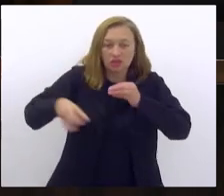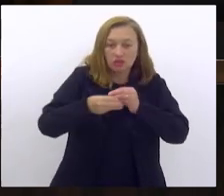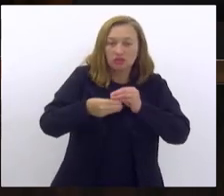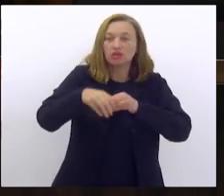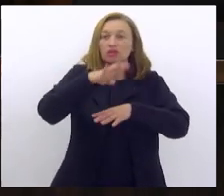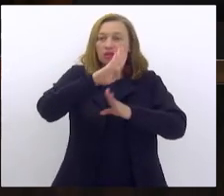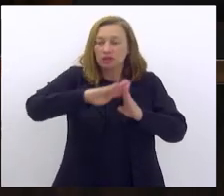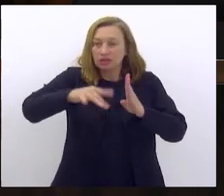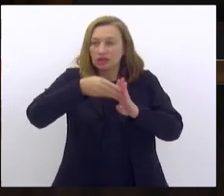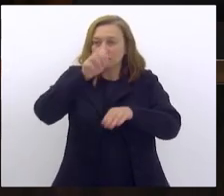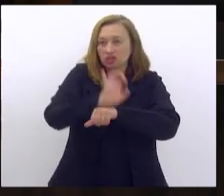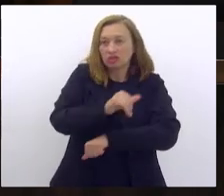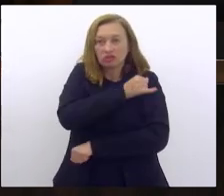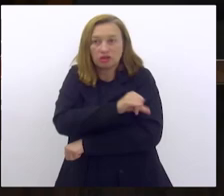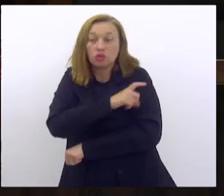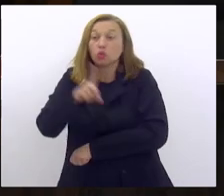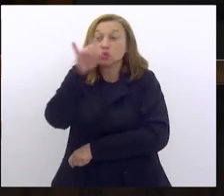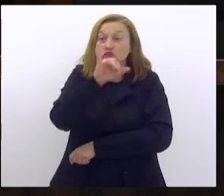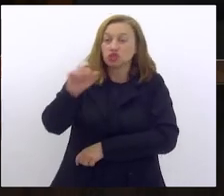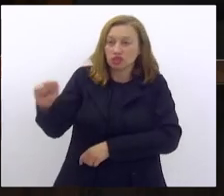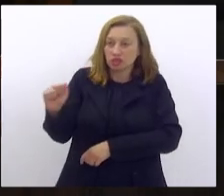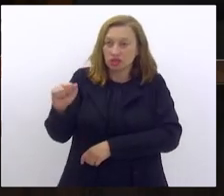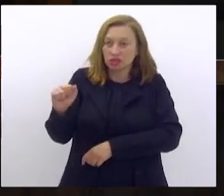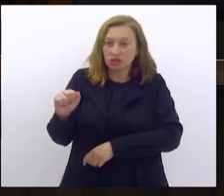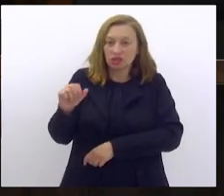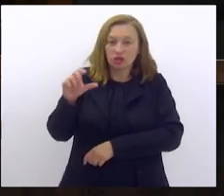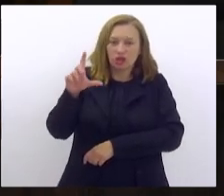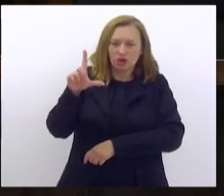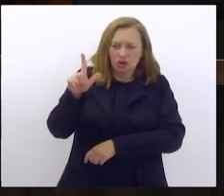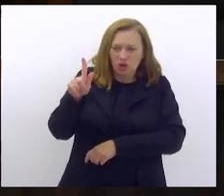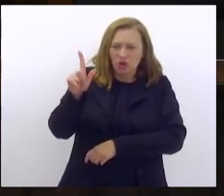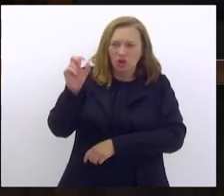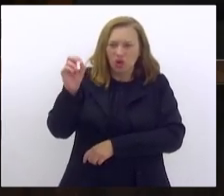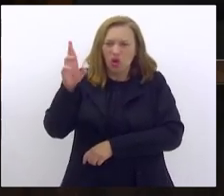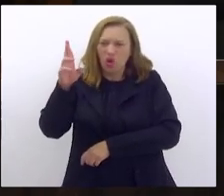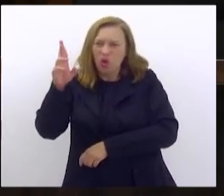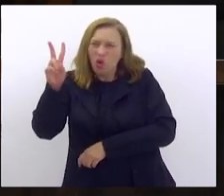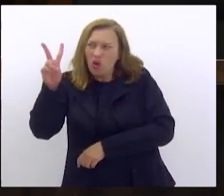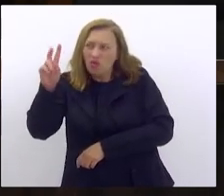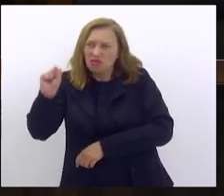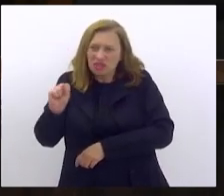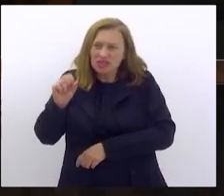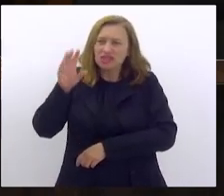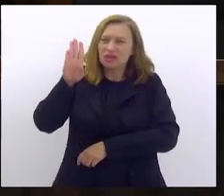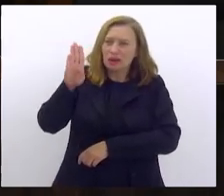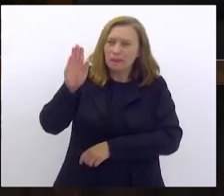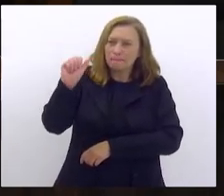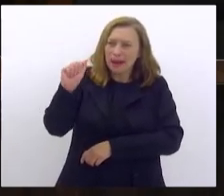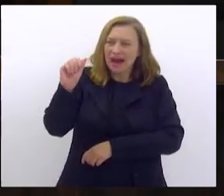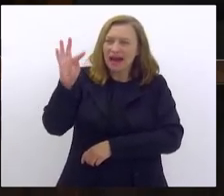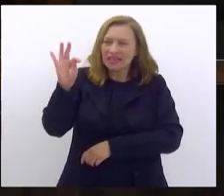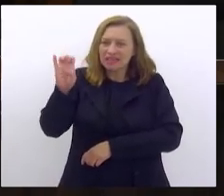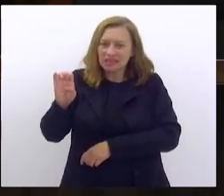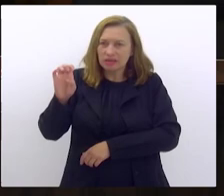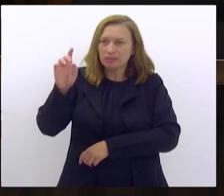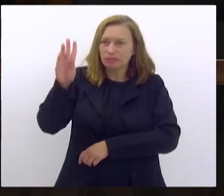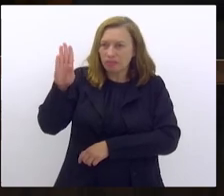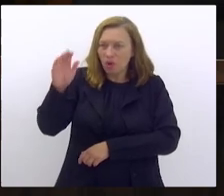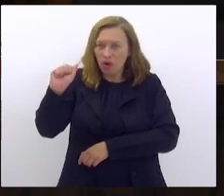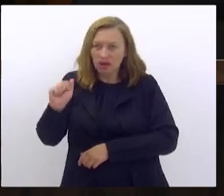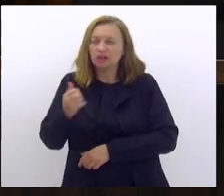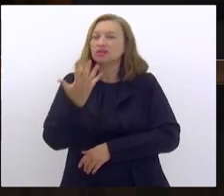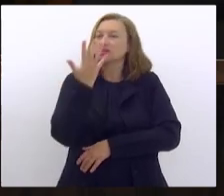do Rio de Janeiro o dia dos Clóvis Bate-Bola, originalidade do Carnaval, a